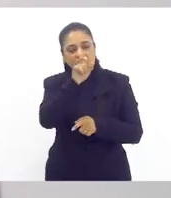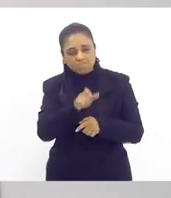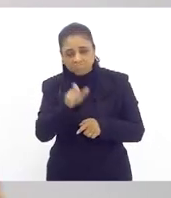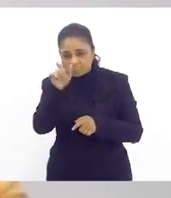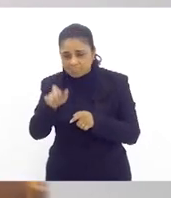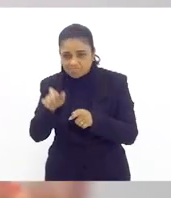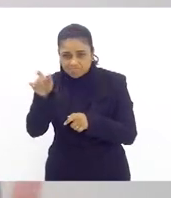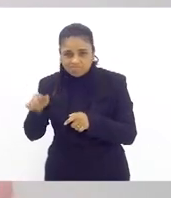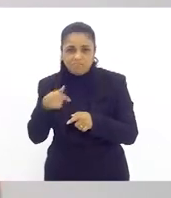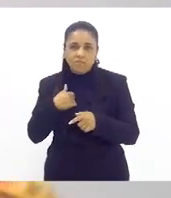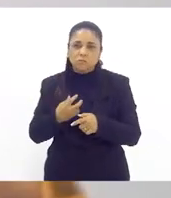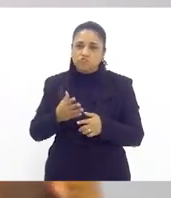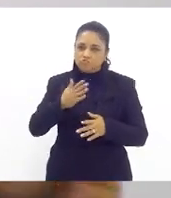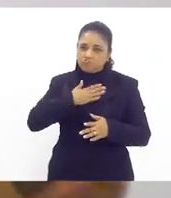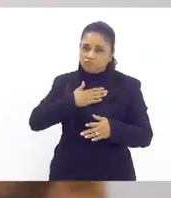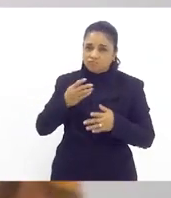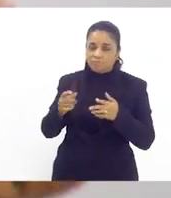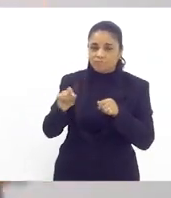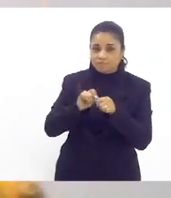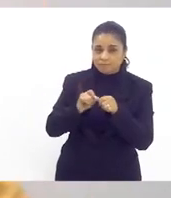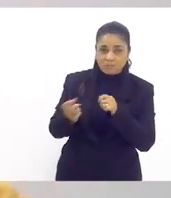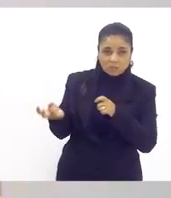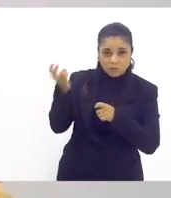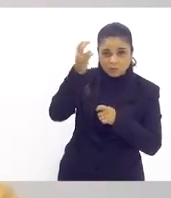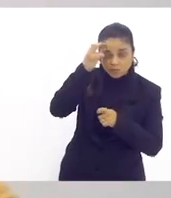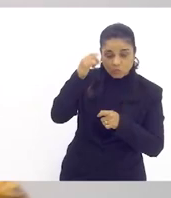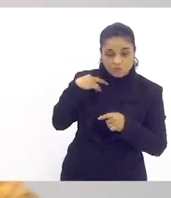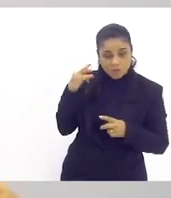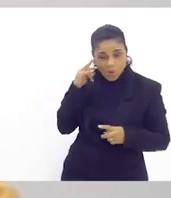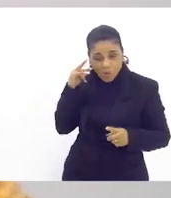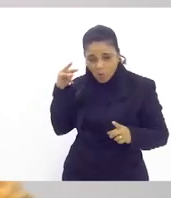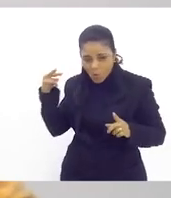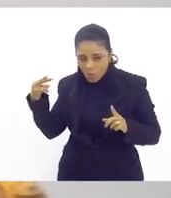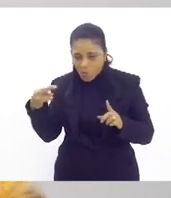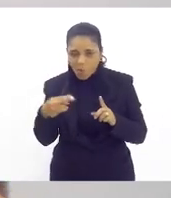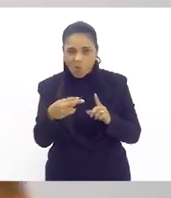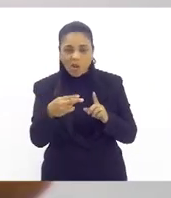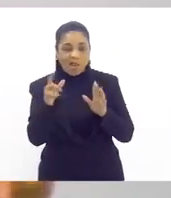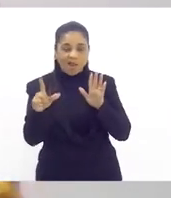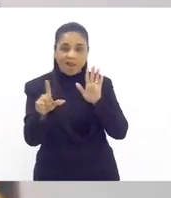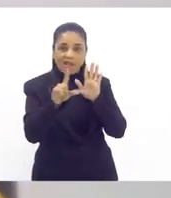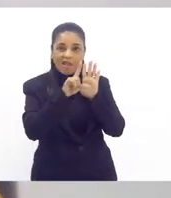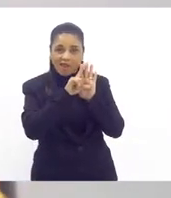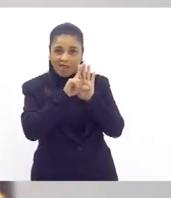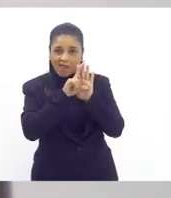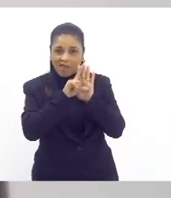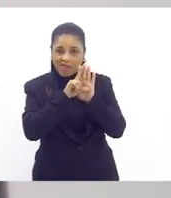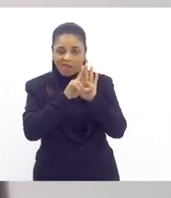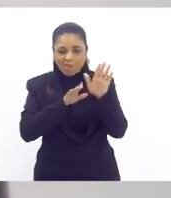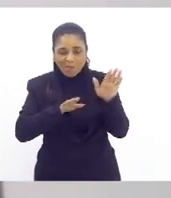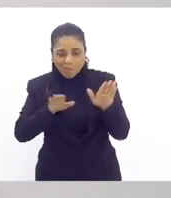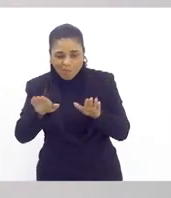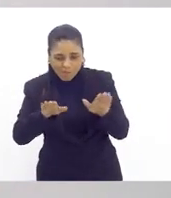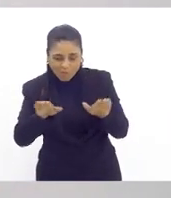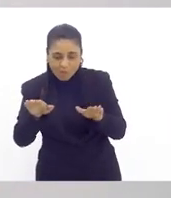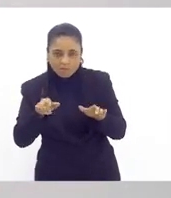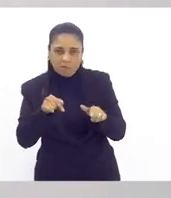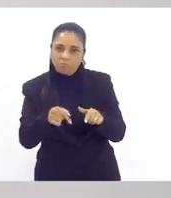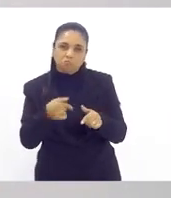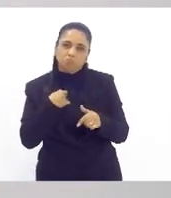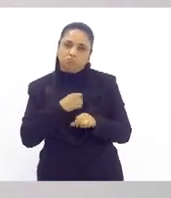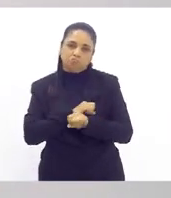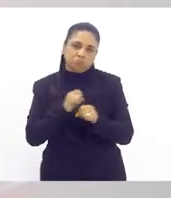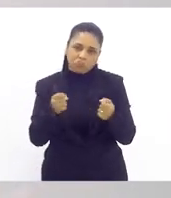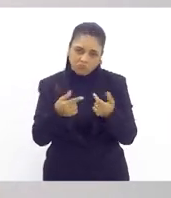Cultura realmente quando você não olhar para quando você olhar para lei Paulo Gustavo e não vê o seu movimento ali contemplado